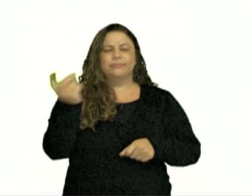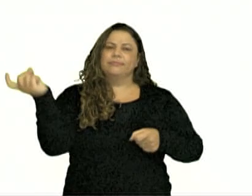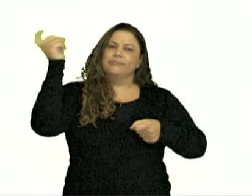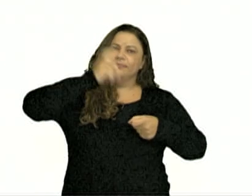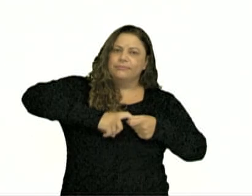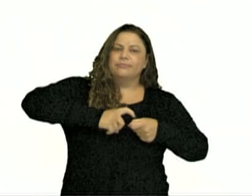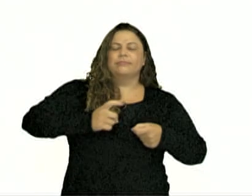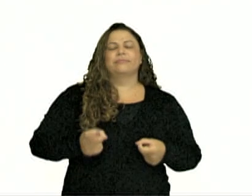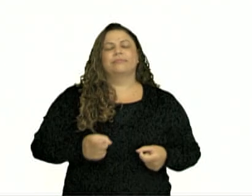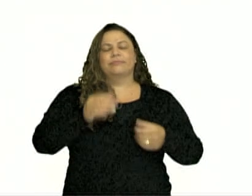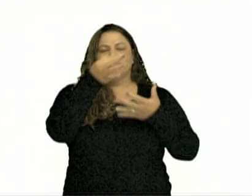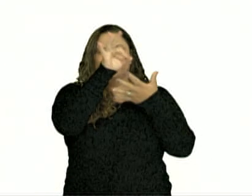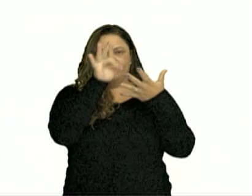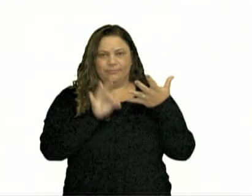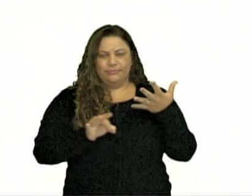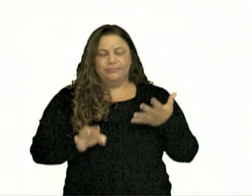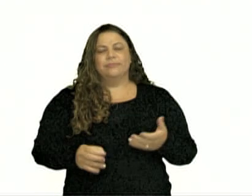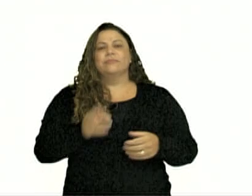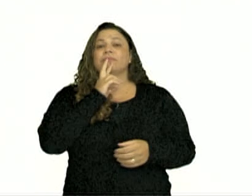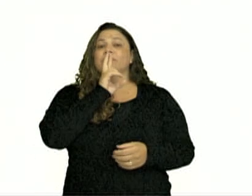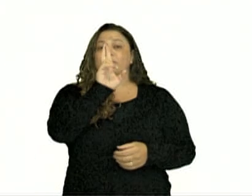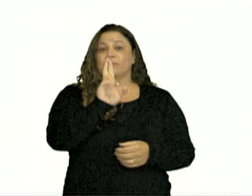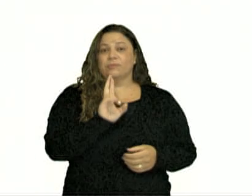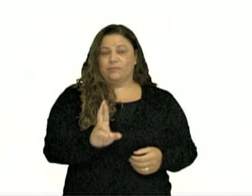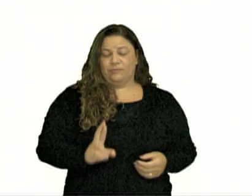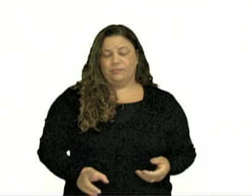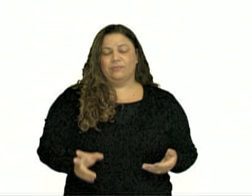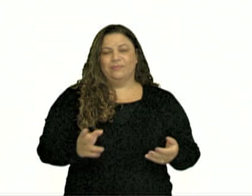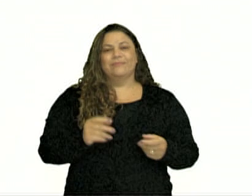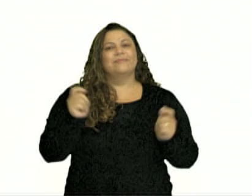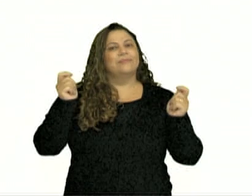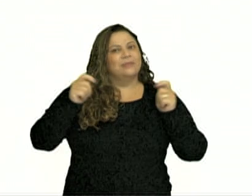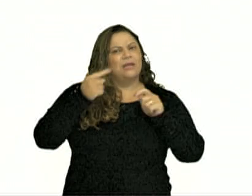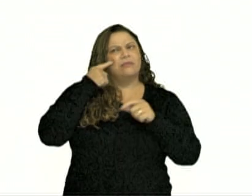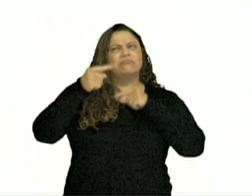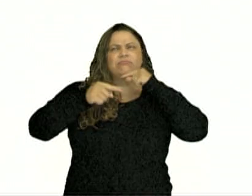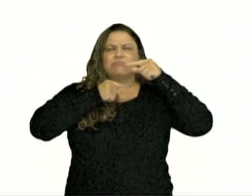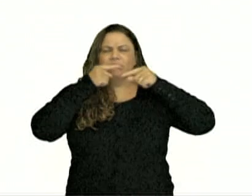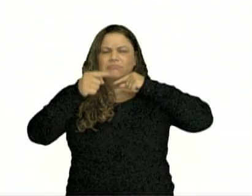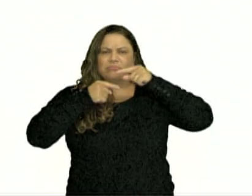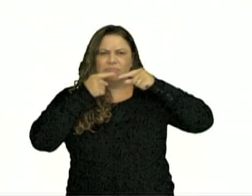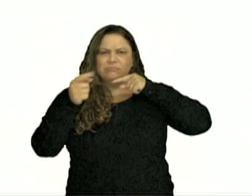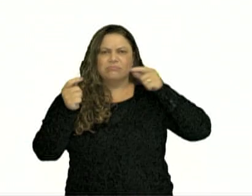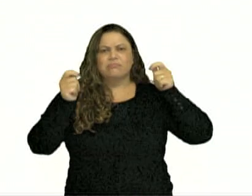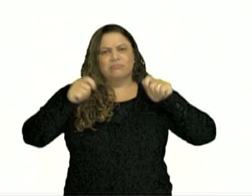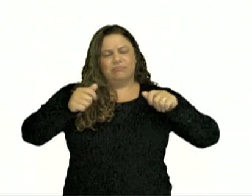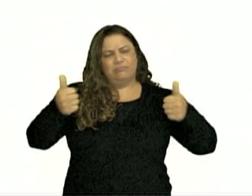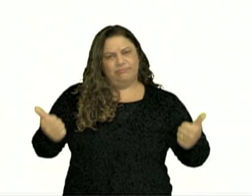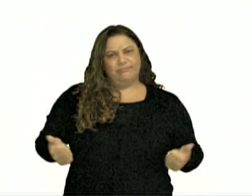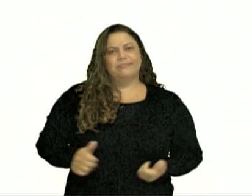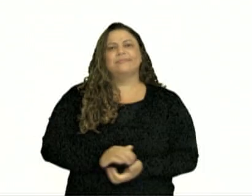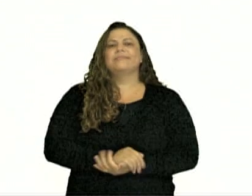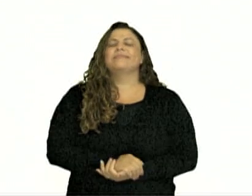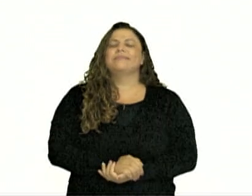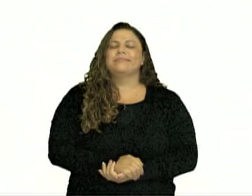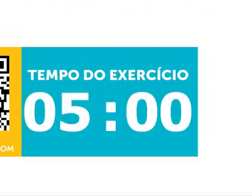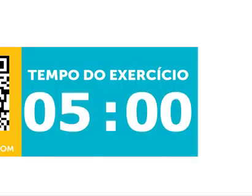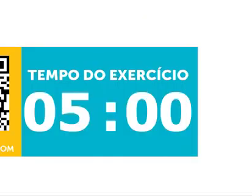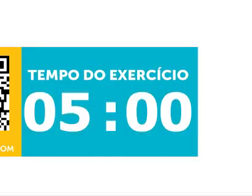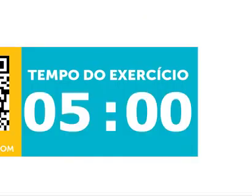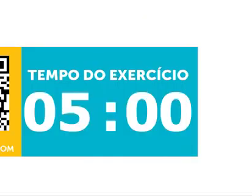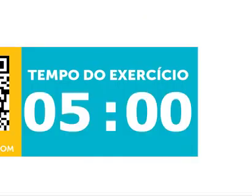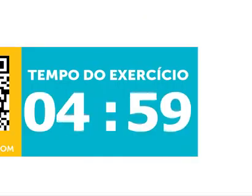voltamos conferir o resultado e, obviamente, tirar a dúvida que tenha ficado no caminho. Até daqui a pouquinho.